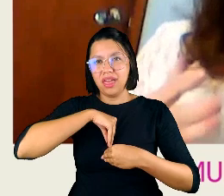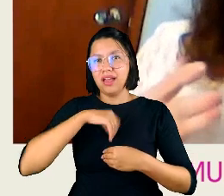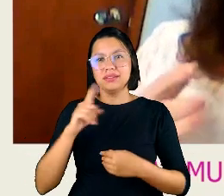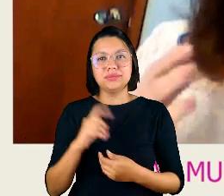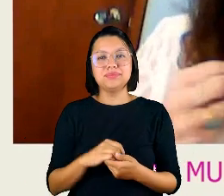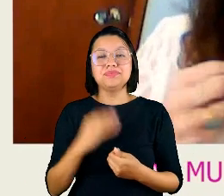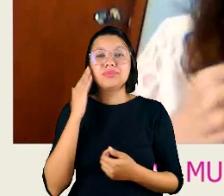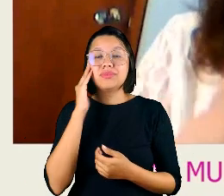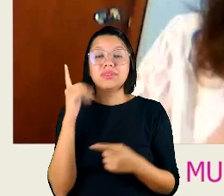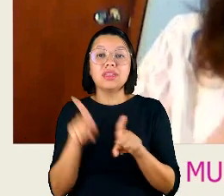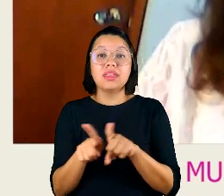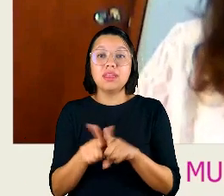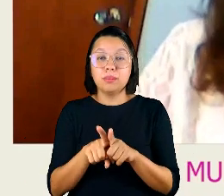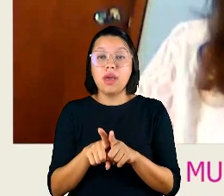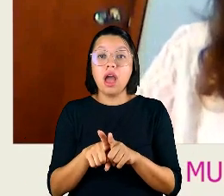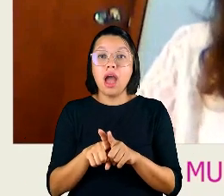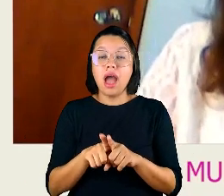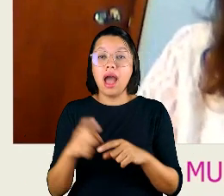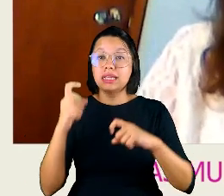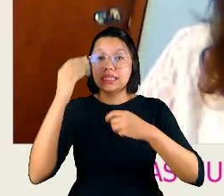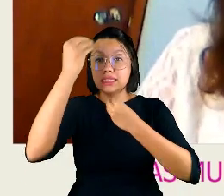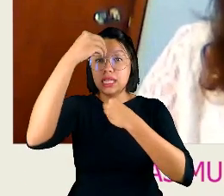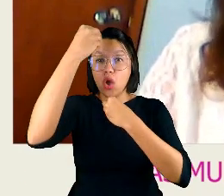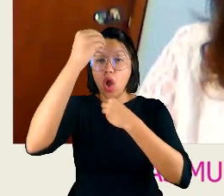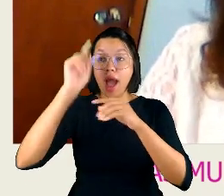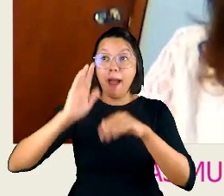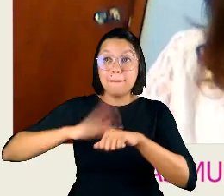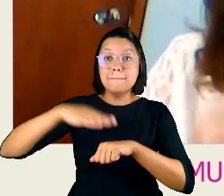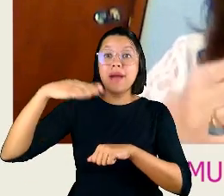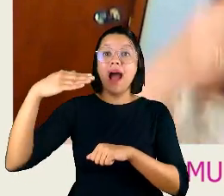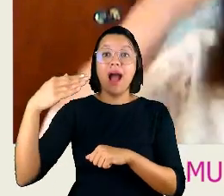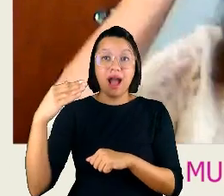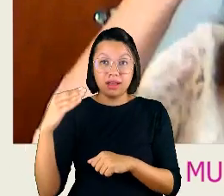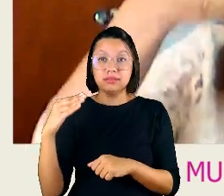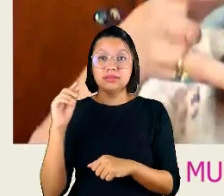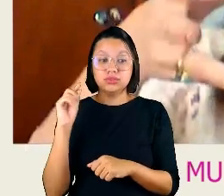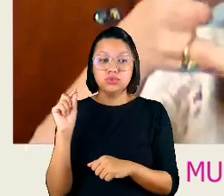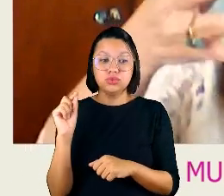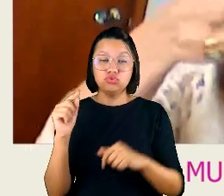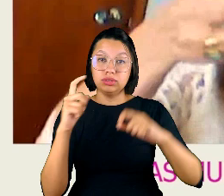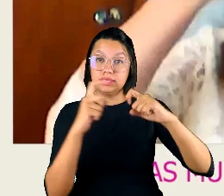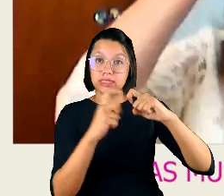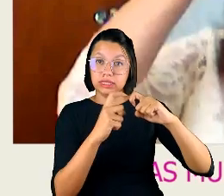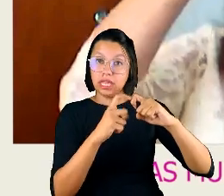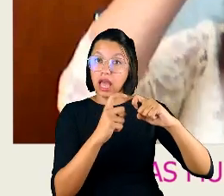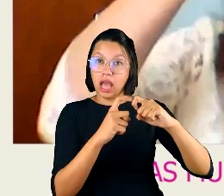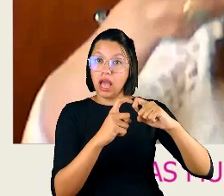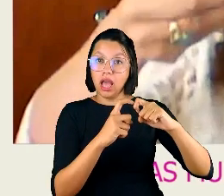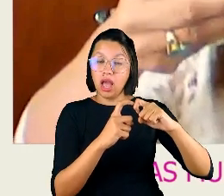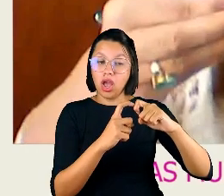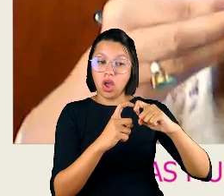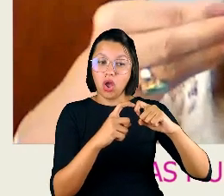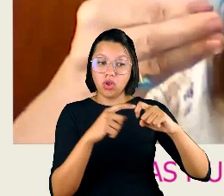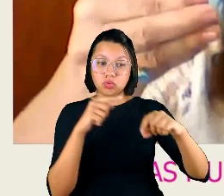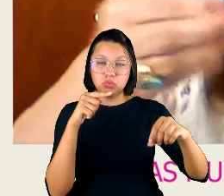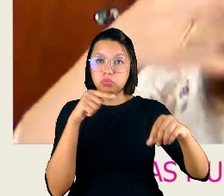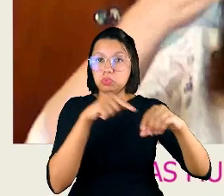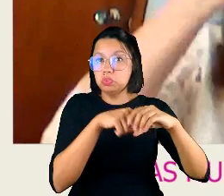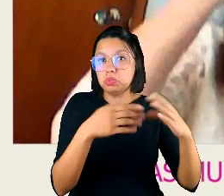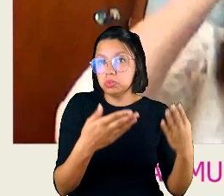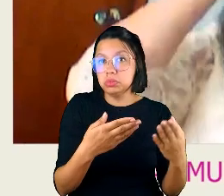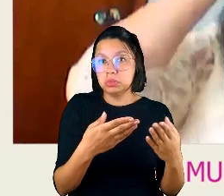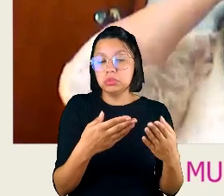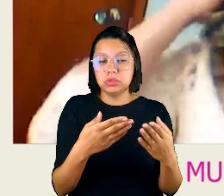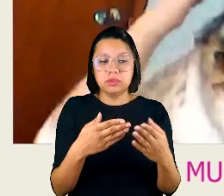a sexualidade para além do sexo penetrativo, do sexo